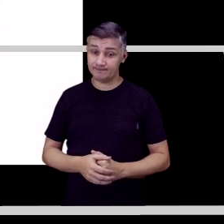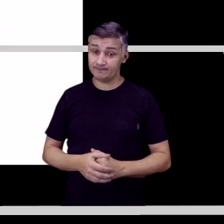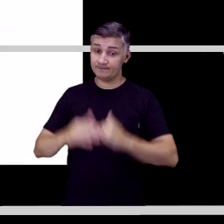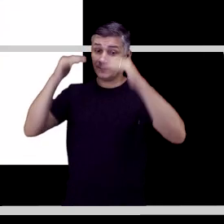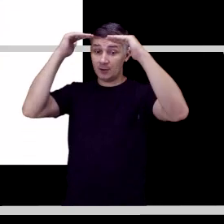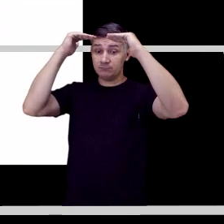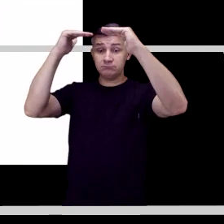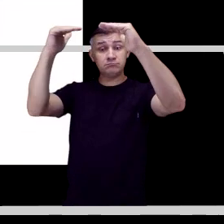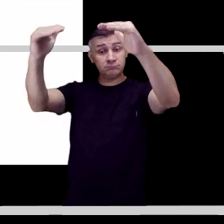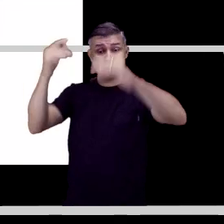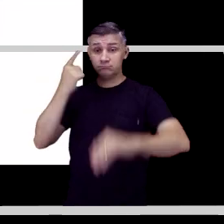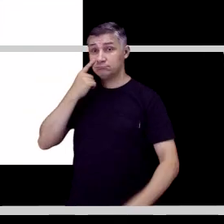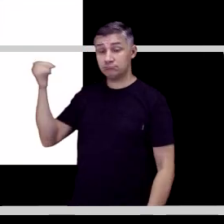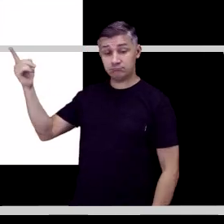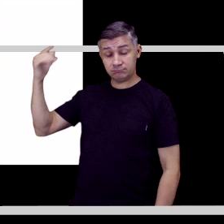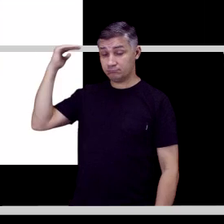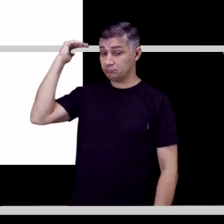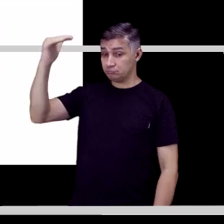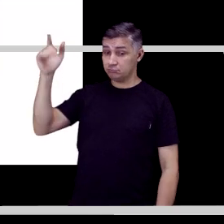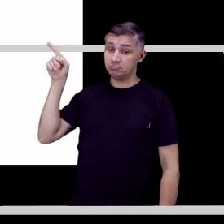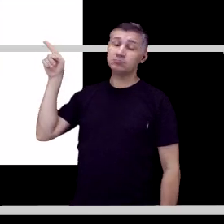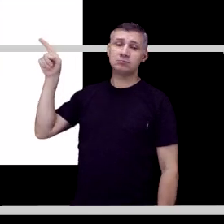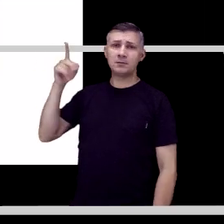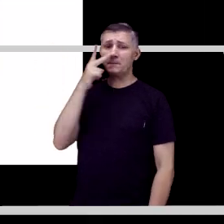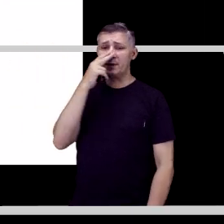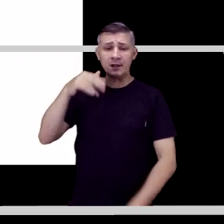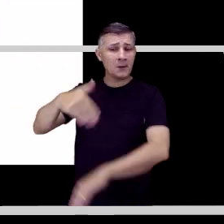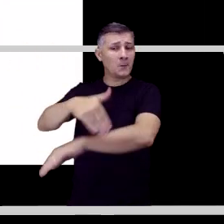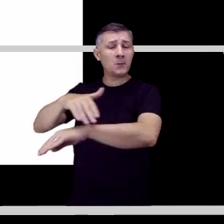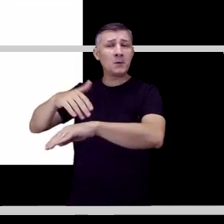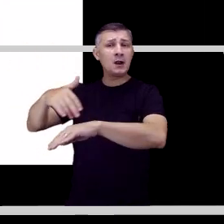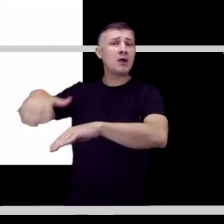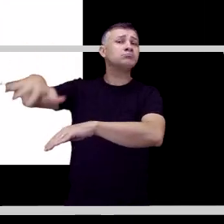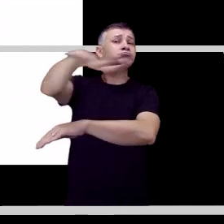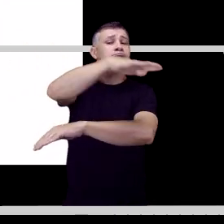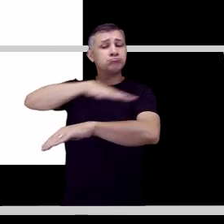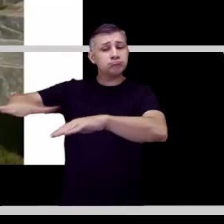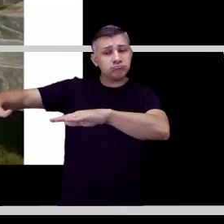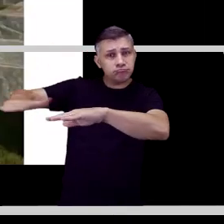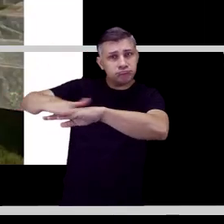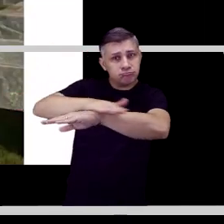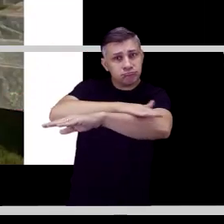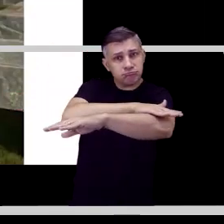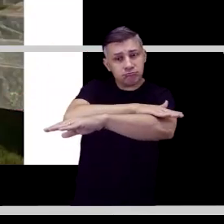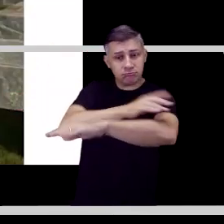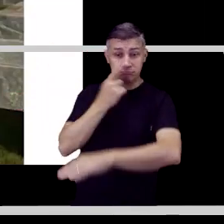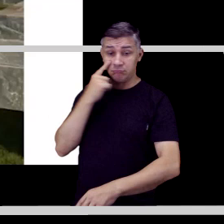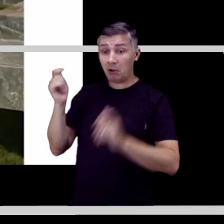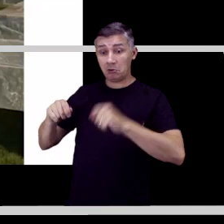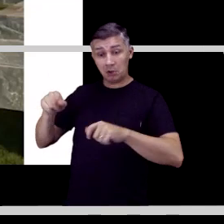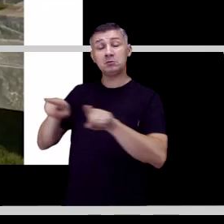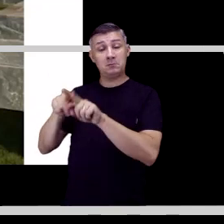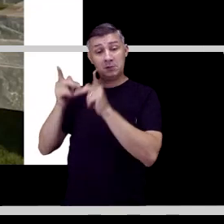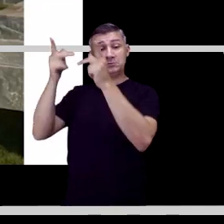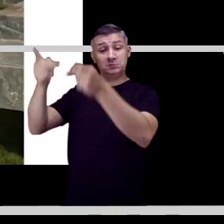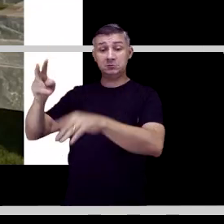E por cima ele é essa grande cobertura, que é uma extensão da paisagem, né? E que pode